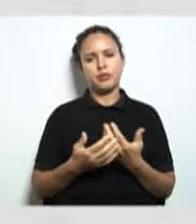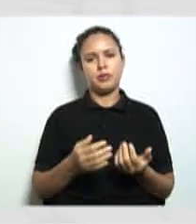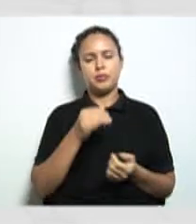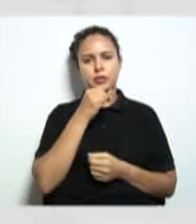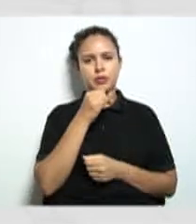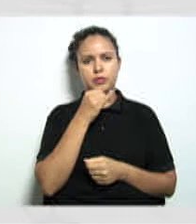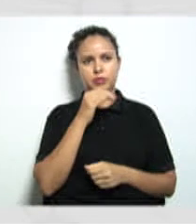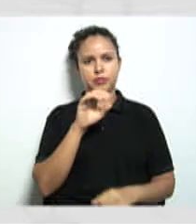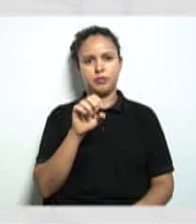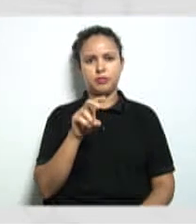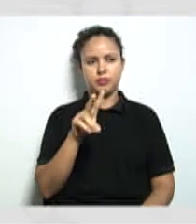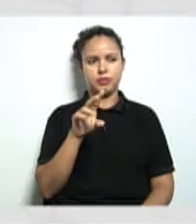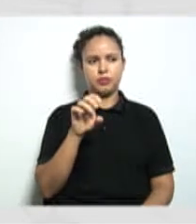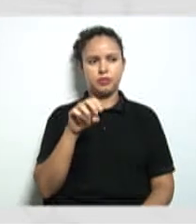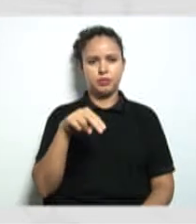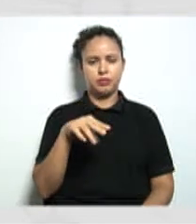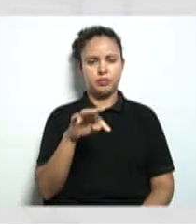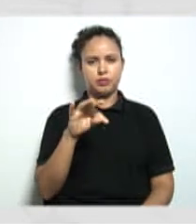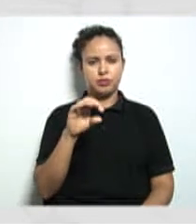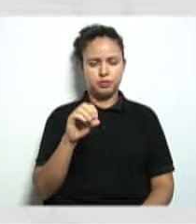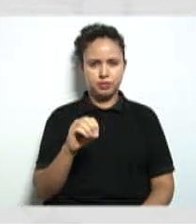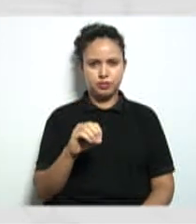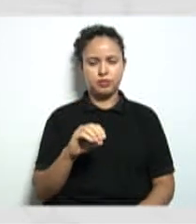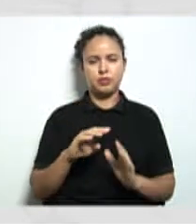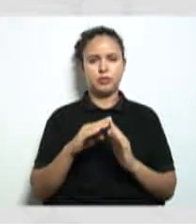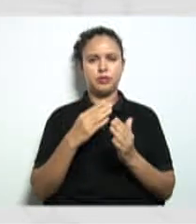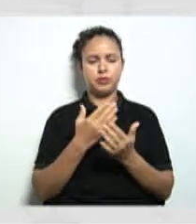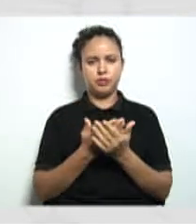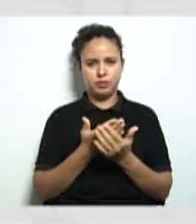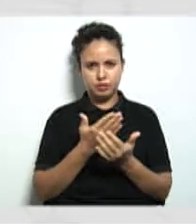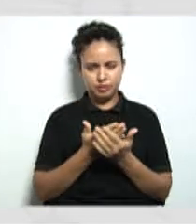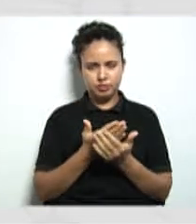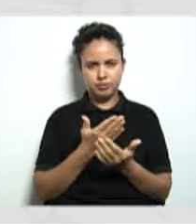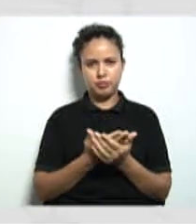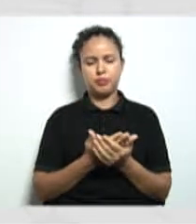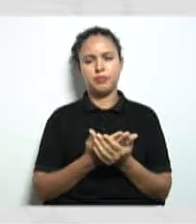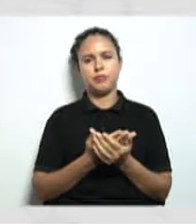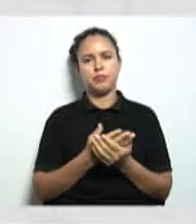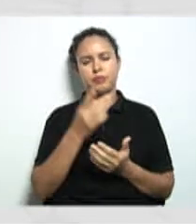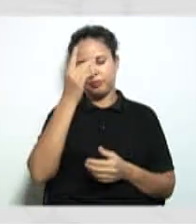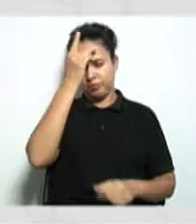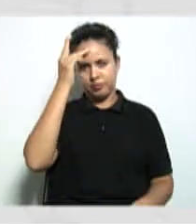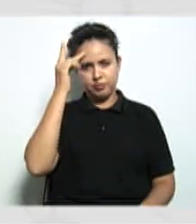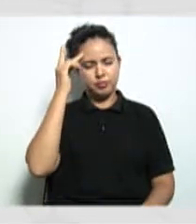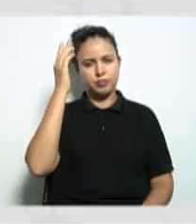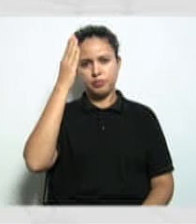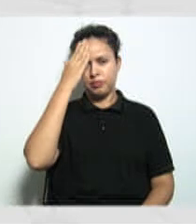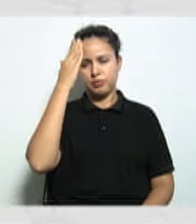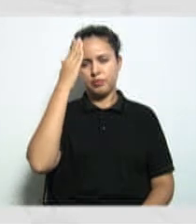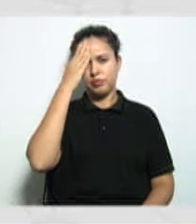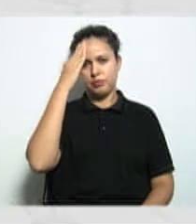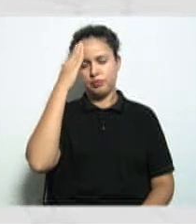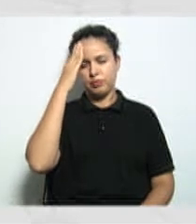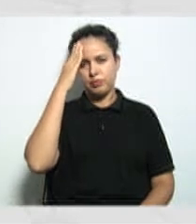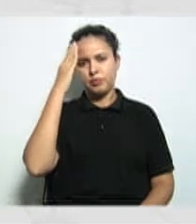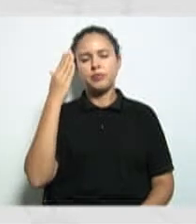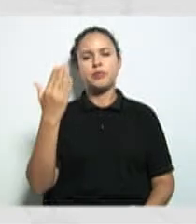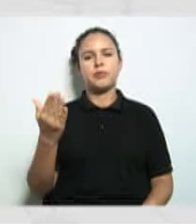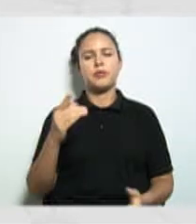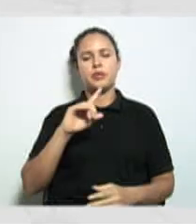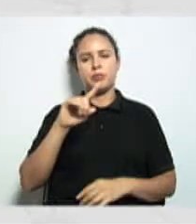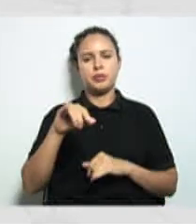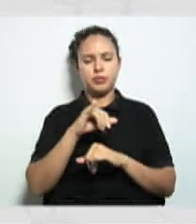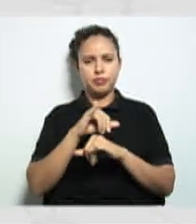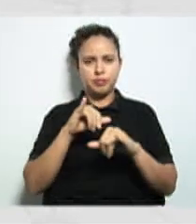da minha cidade ou na minha escola, para que as pessoas saibam qual é o resultado da minha pesquisa e, diante dessa